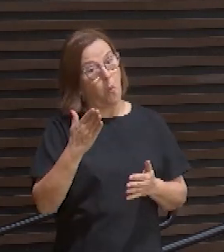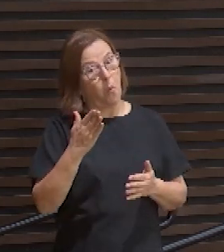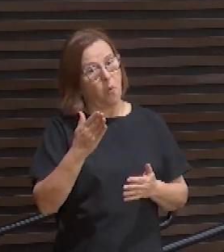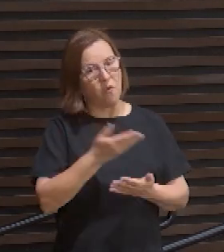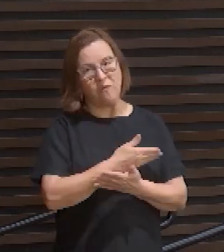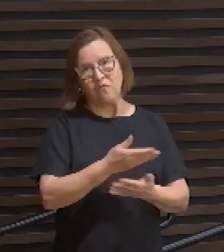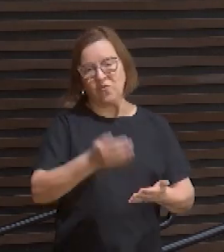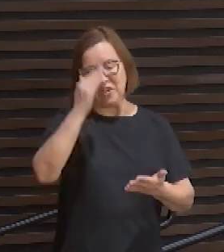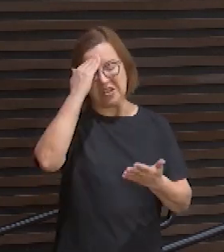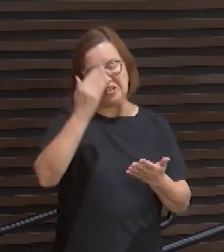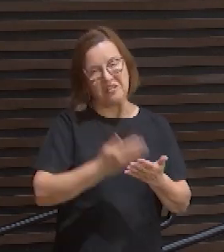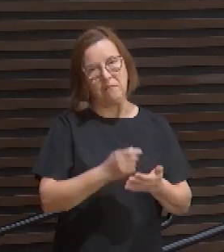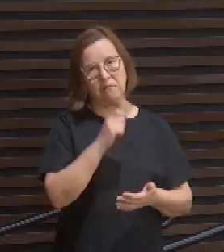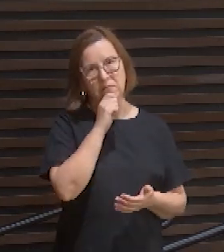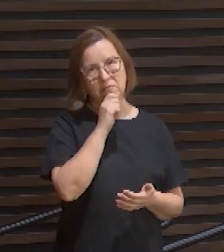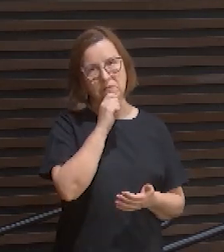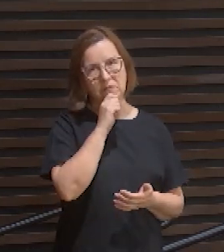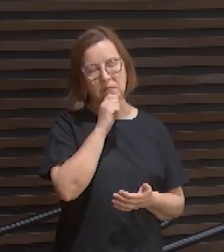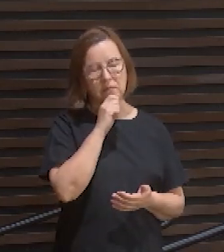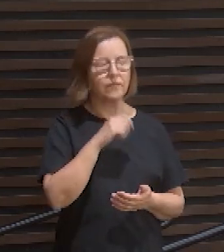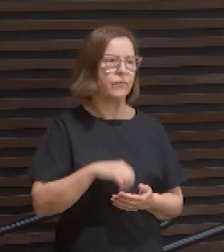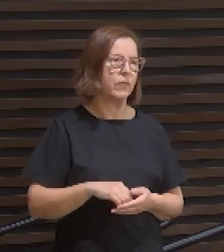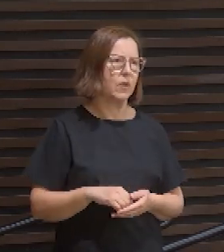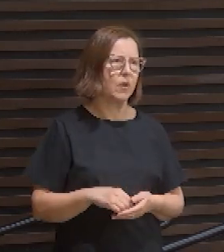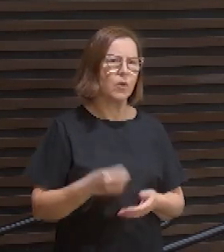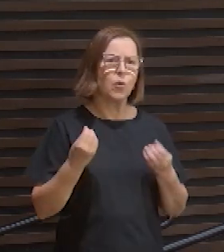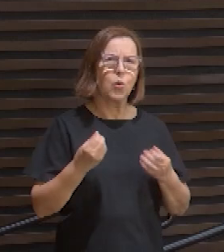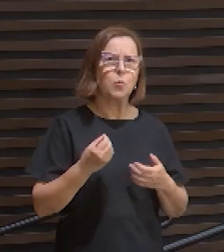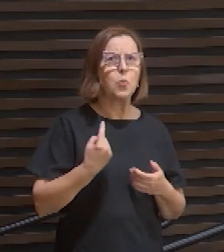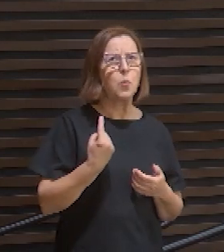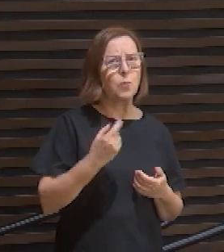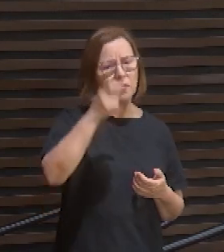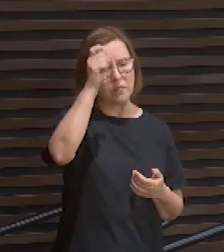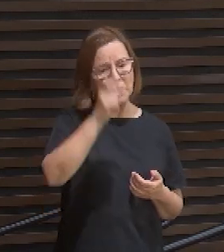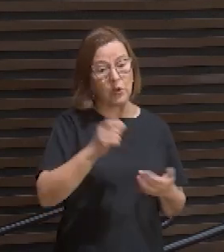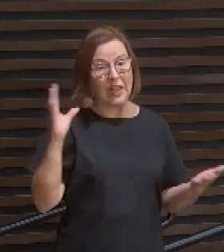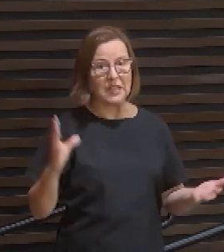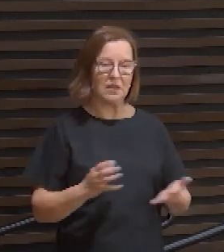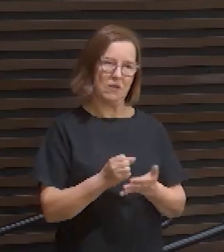vão. Como uma pessoa é salva?